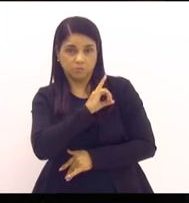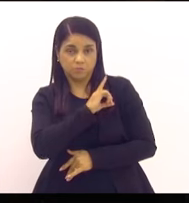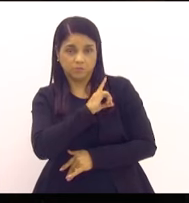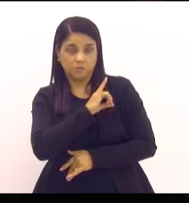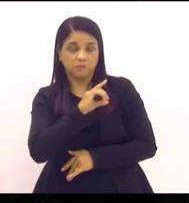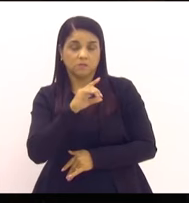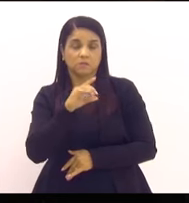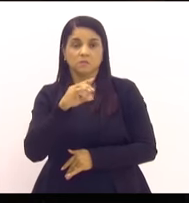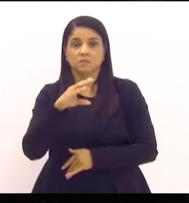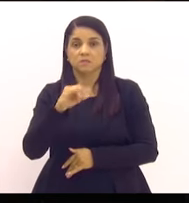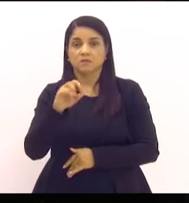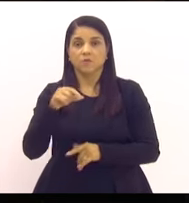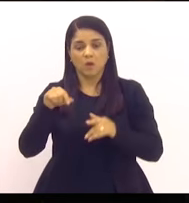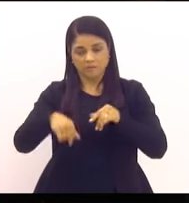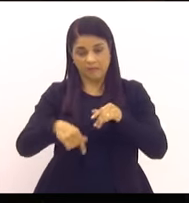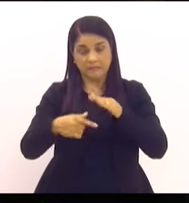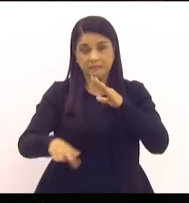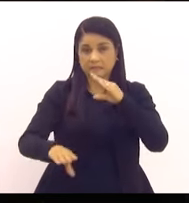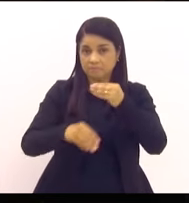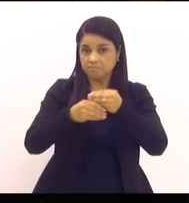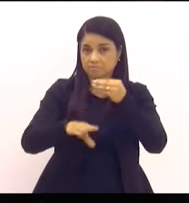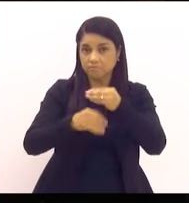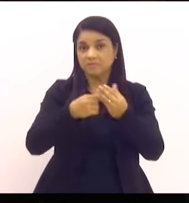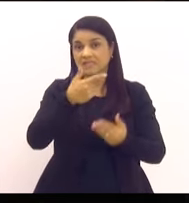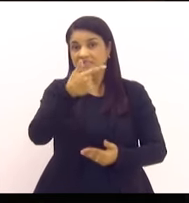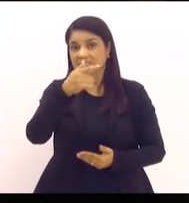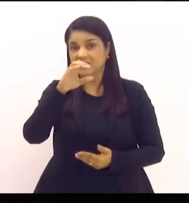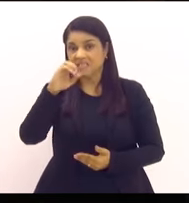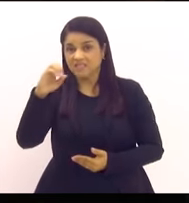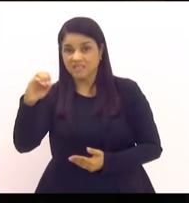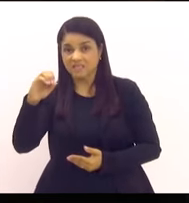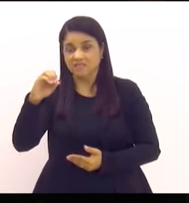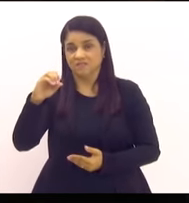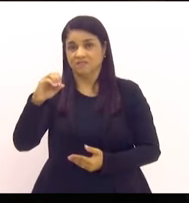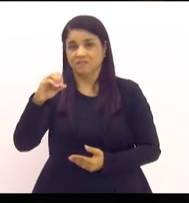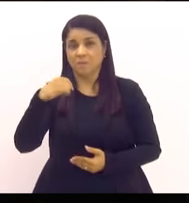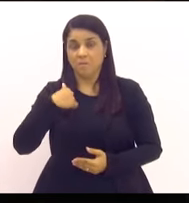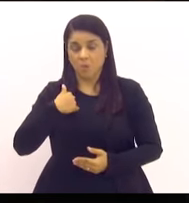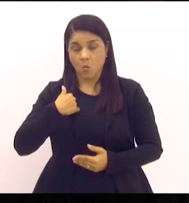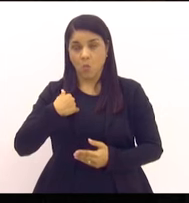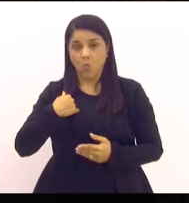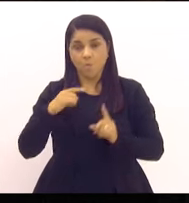emendas. Só o meu mandato apresentou mais de 30.